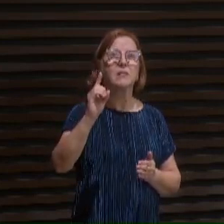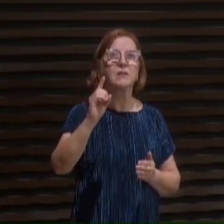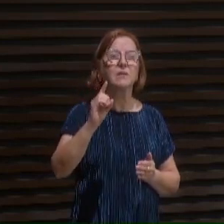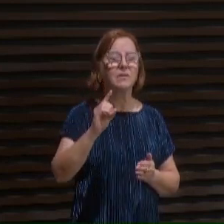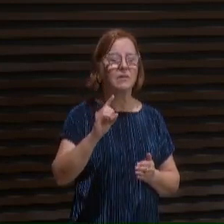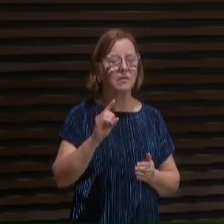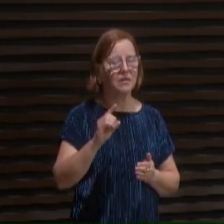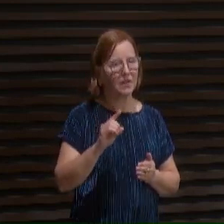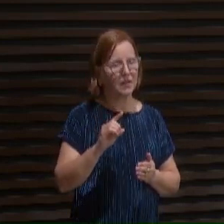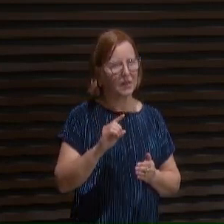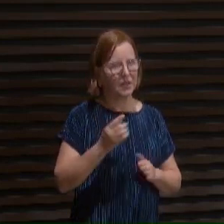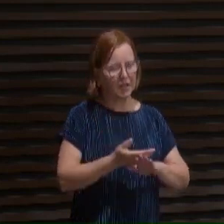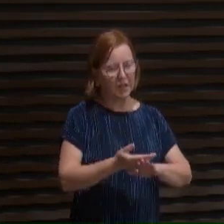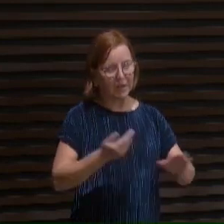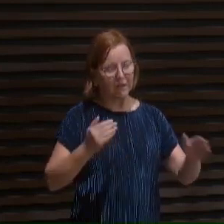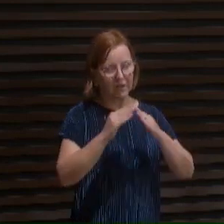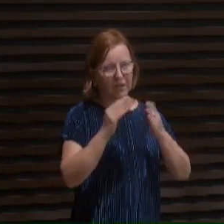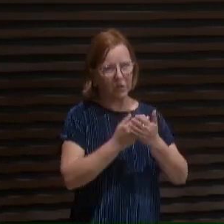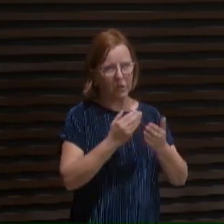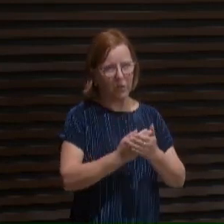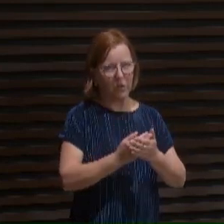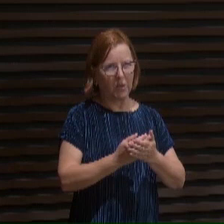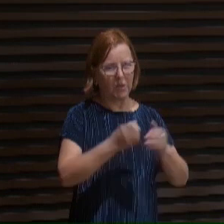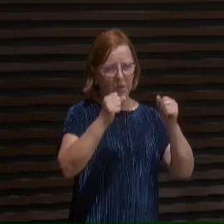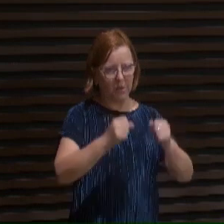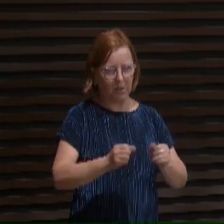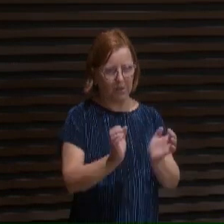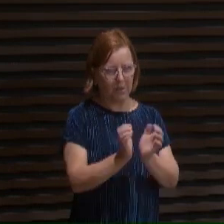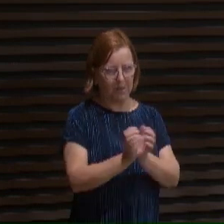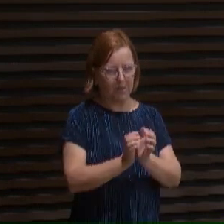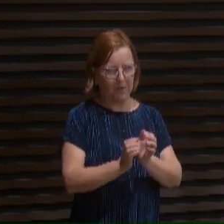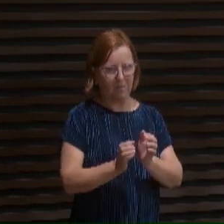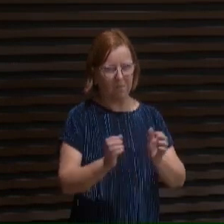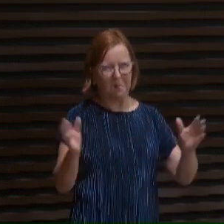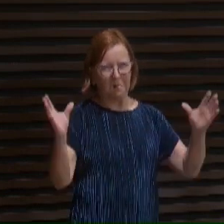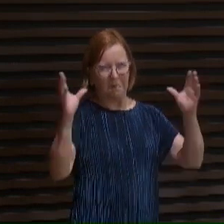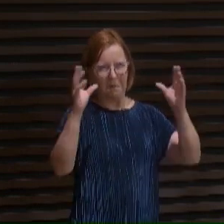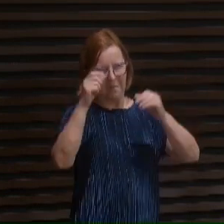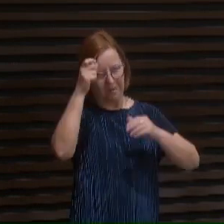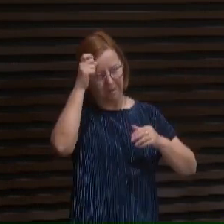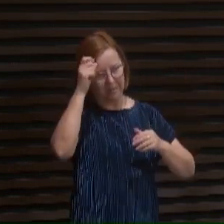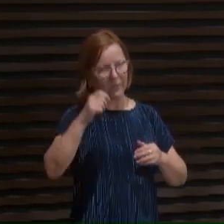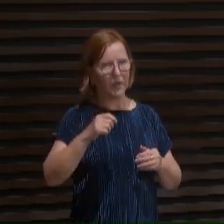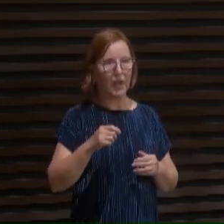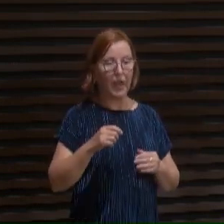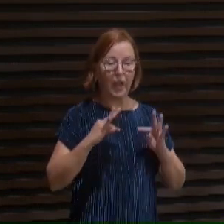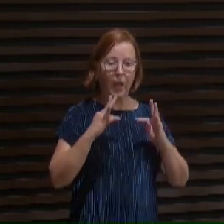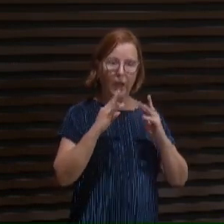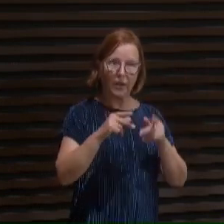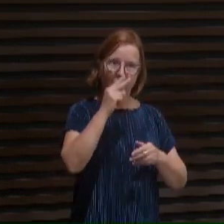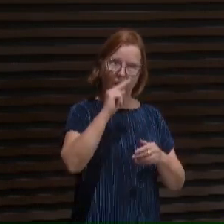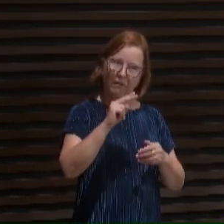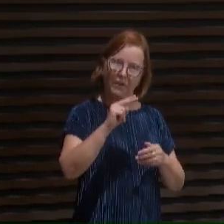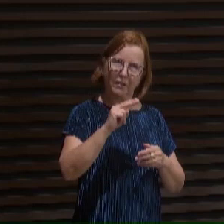dos poderes dos baderneiros das trevas. Todos que viram aquele menino orando,